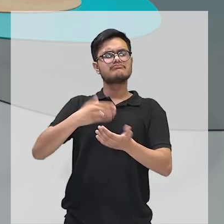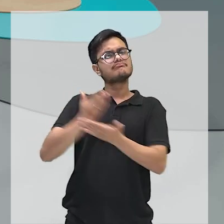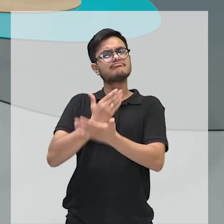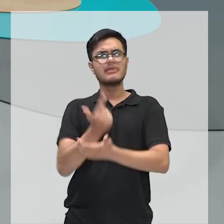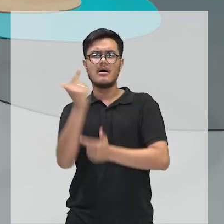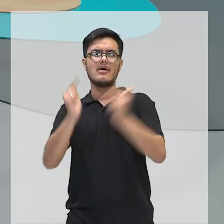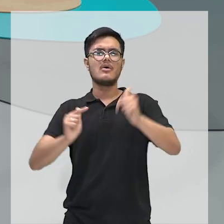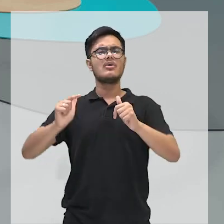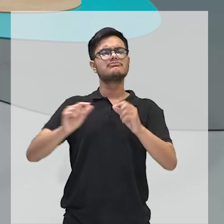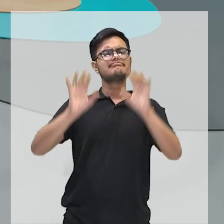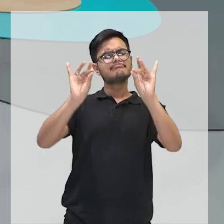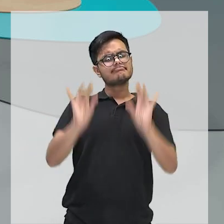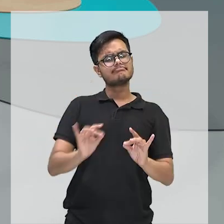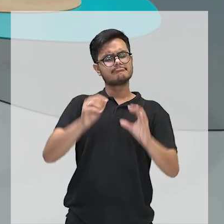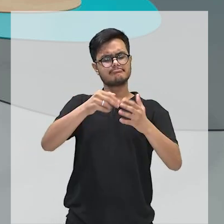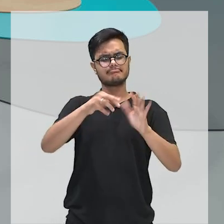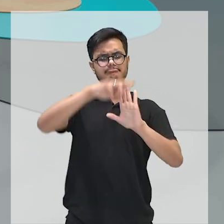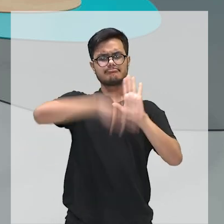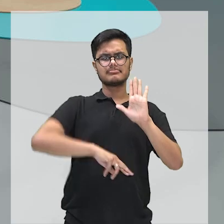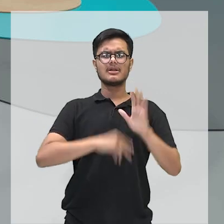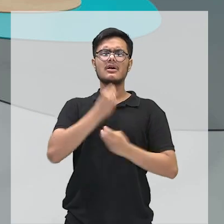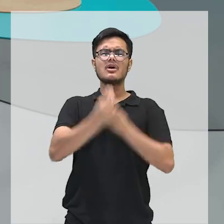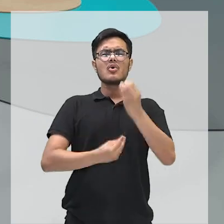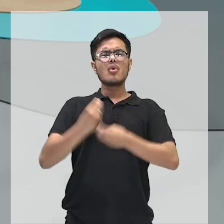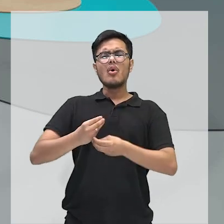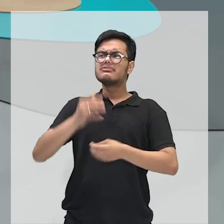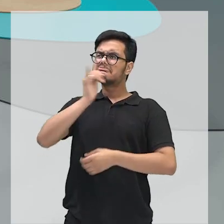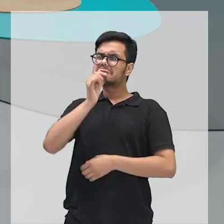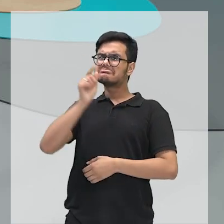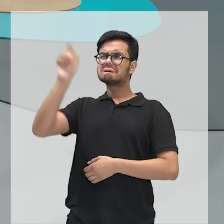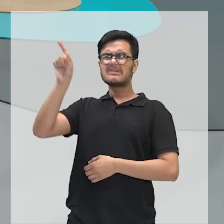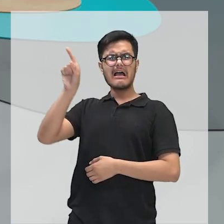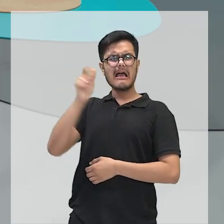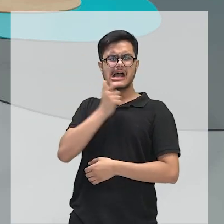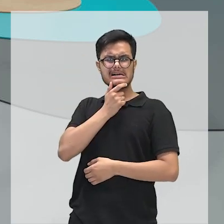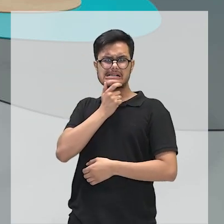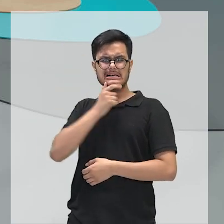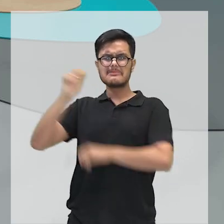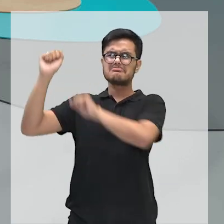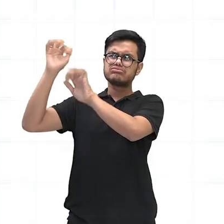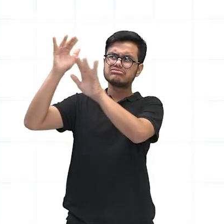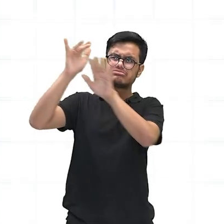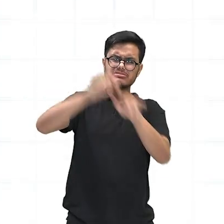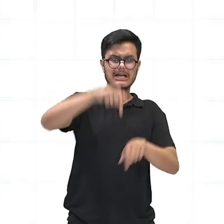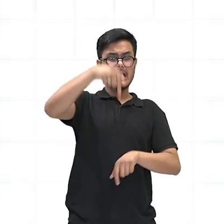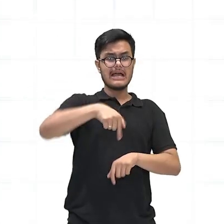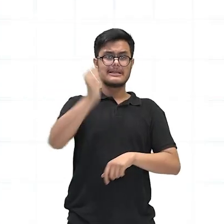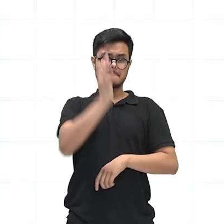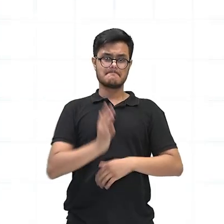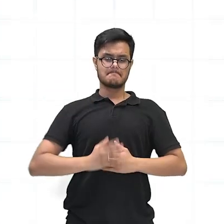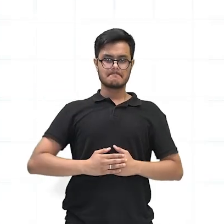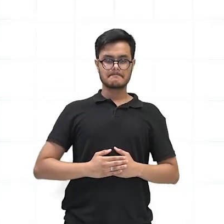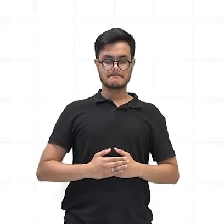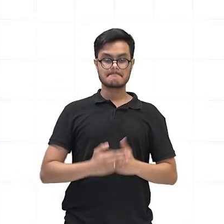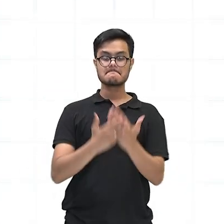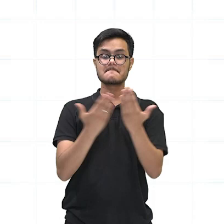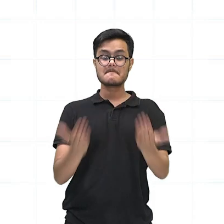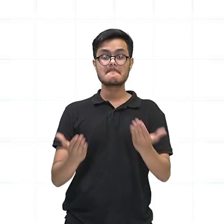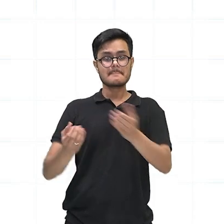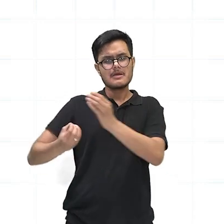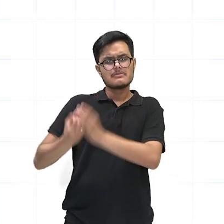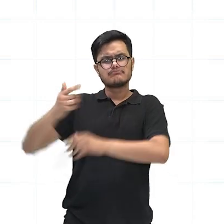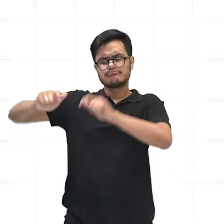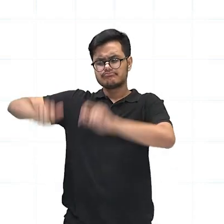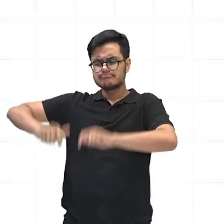né? Como será que o Brasil, ou como será que o cricket chegou aqui no nosso país? Vamos ver. O cricket surgiu